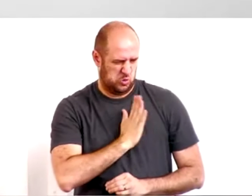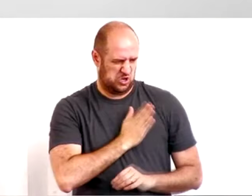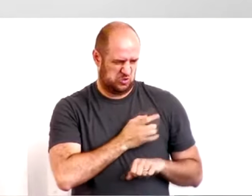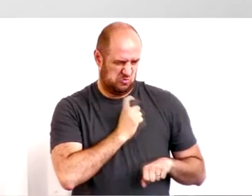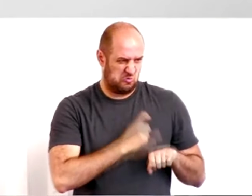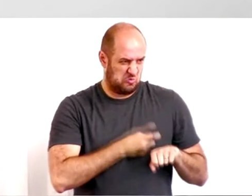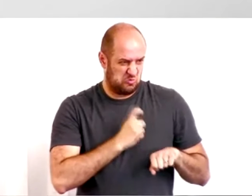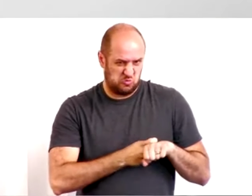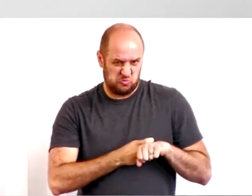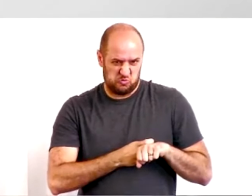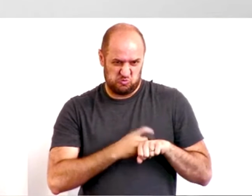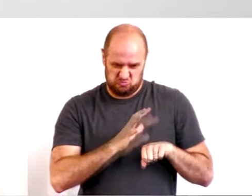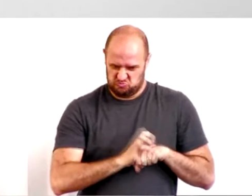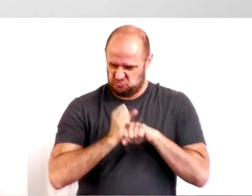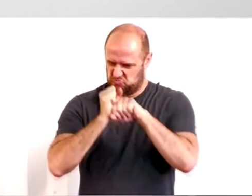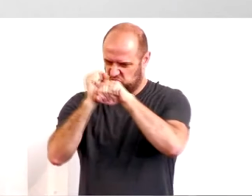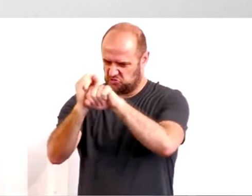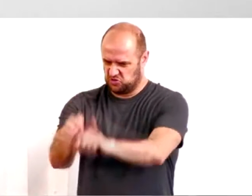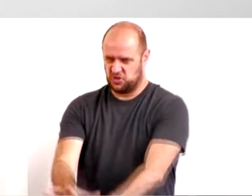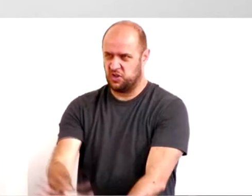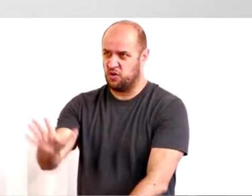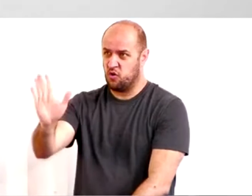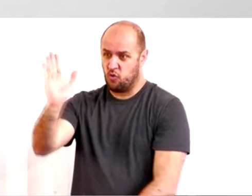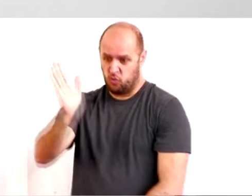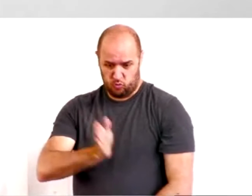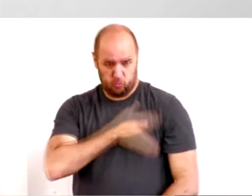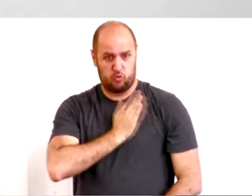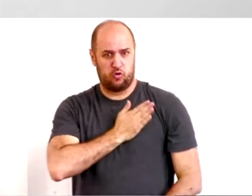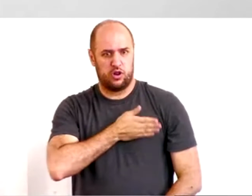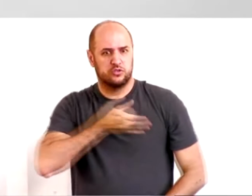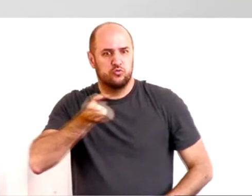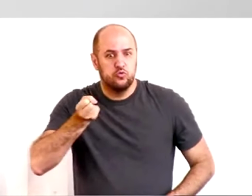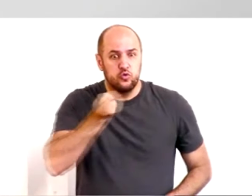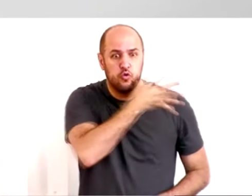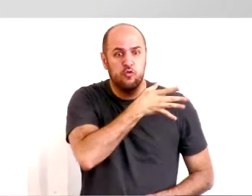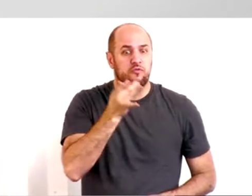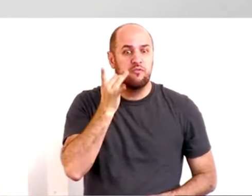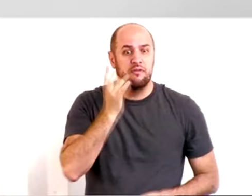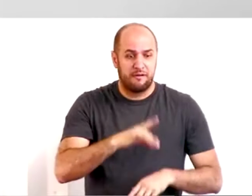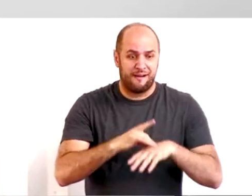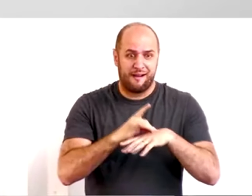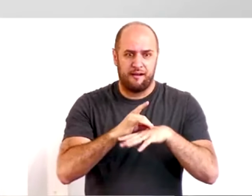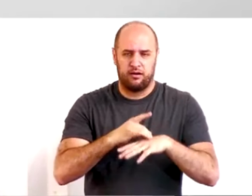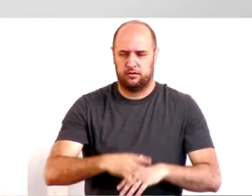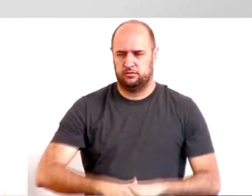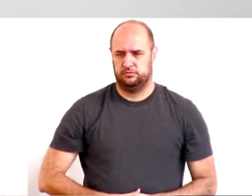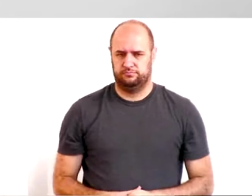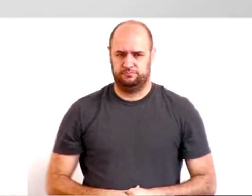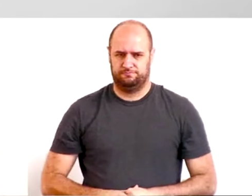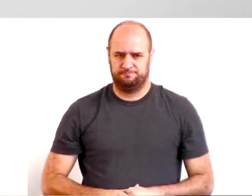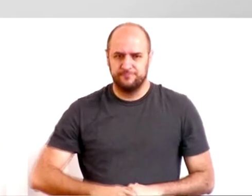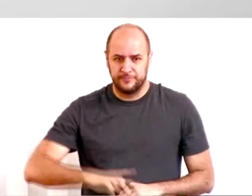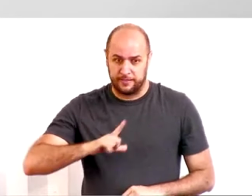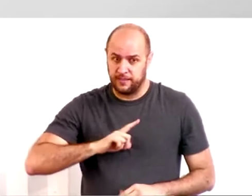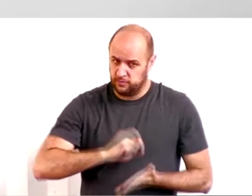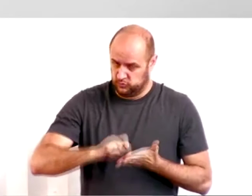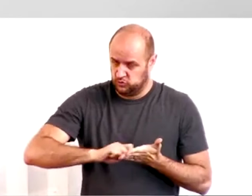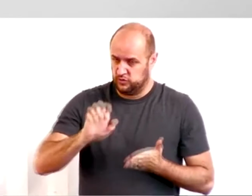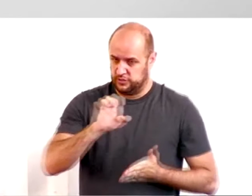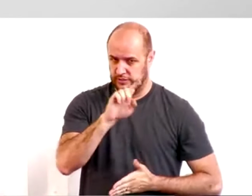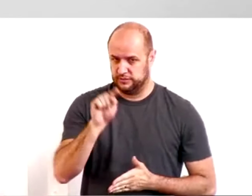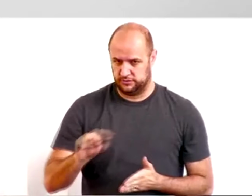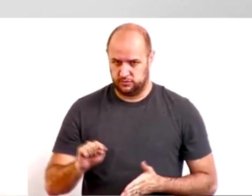pedra e lhes darei um coração de carne. Essa é a profecia de Ezequiel,